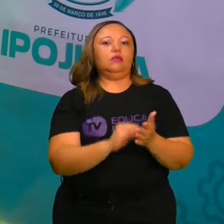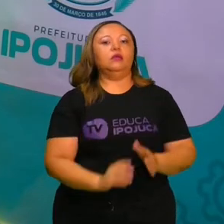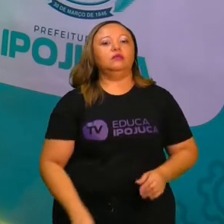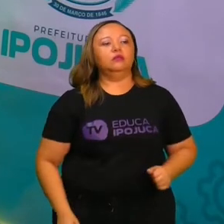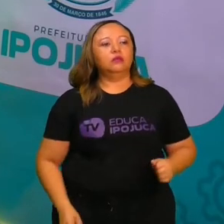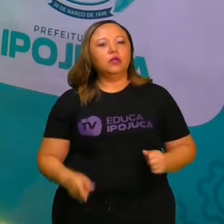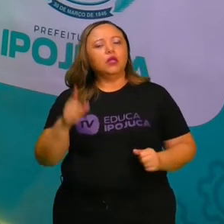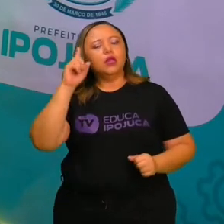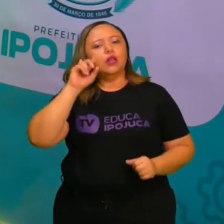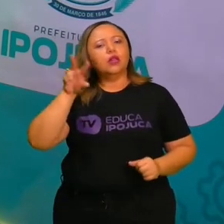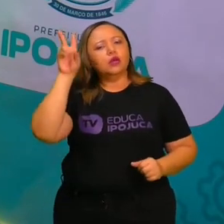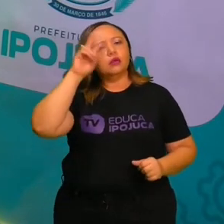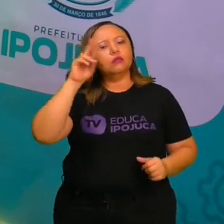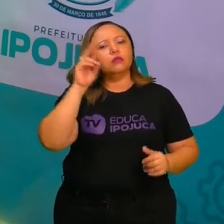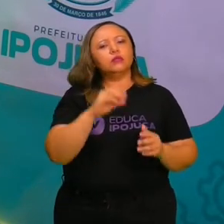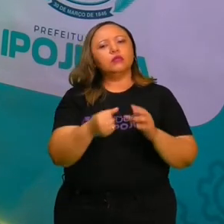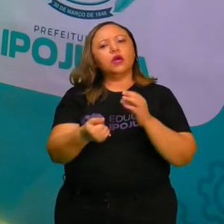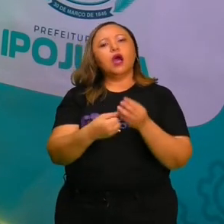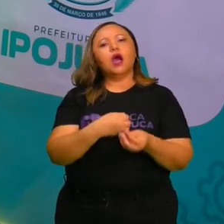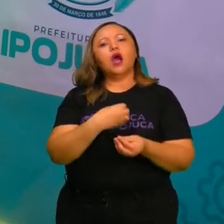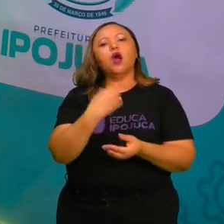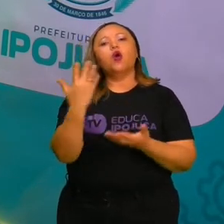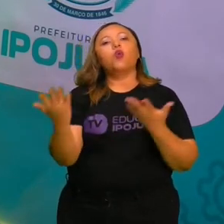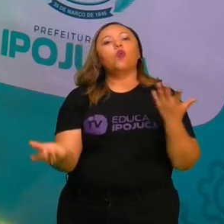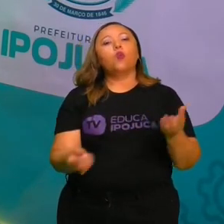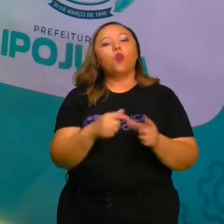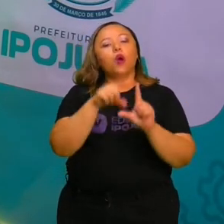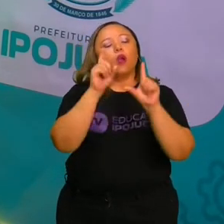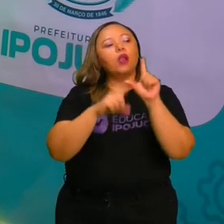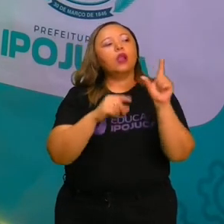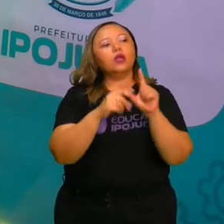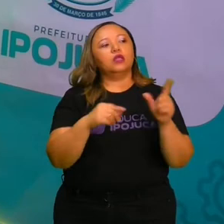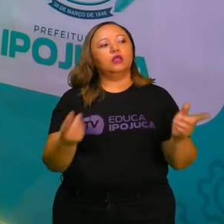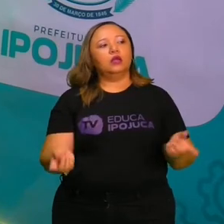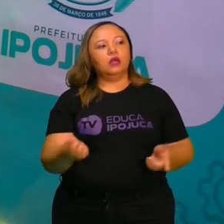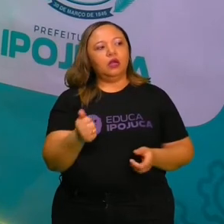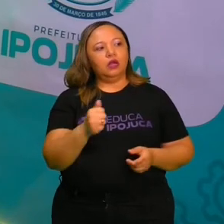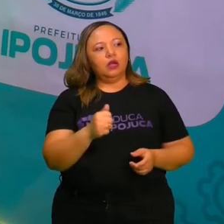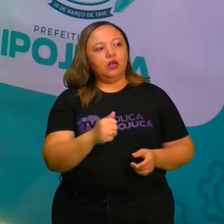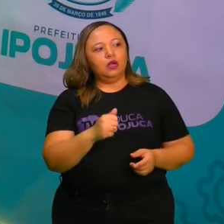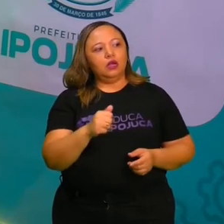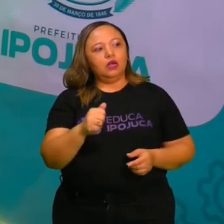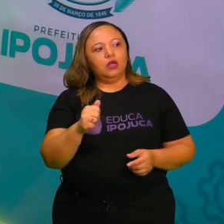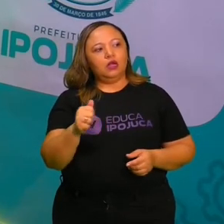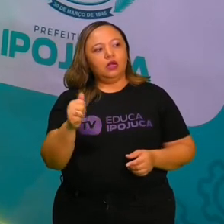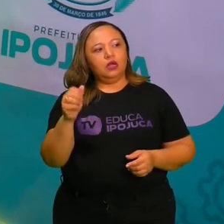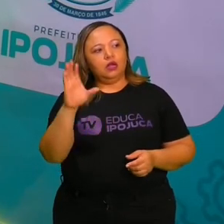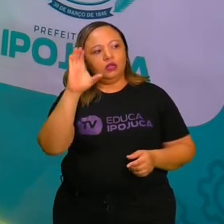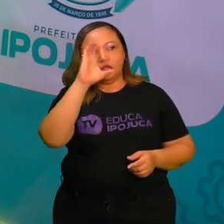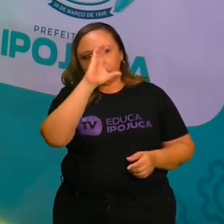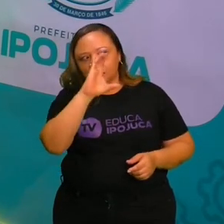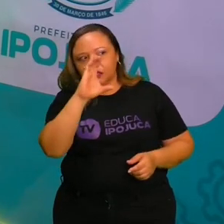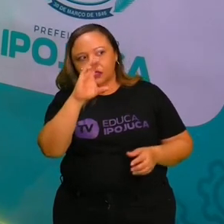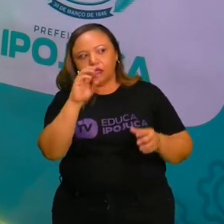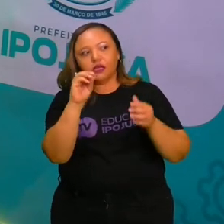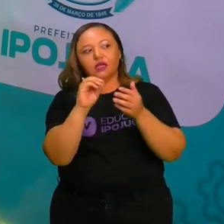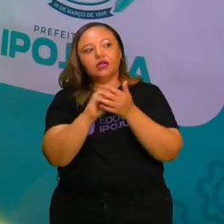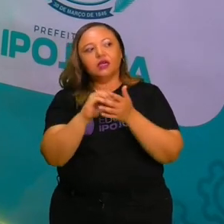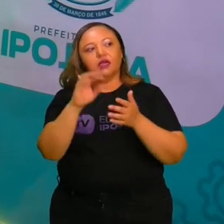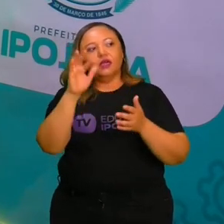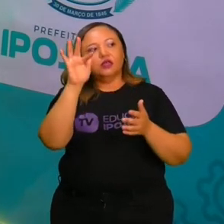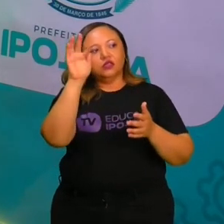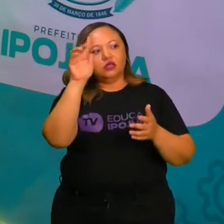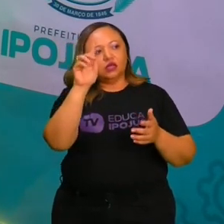lembrar a sequência, a ordem alfabética. Então, A, B, C, D, E,